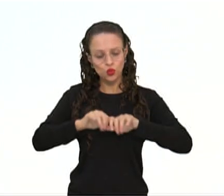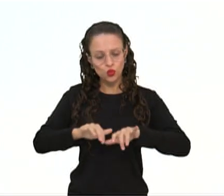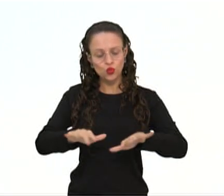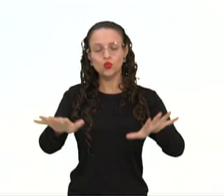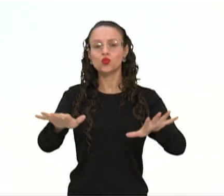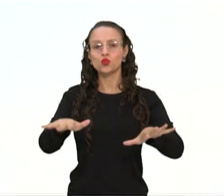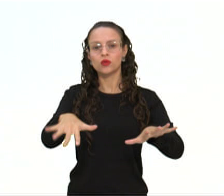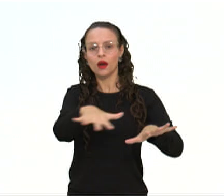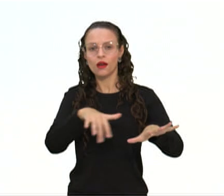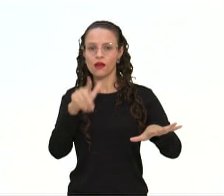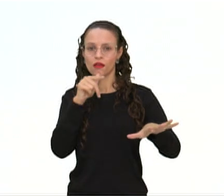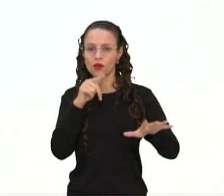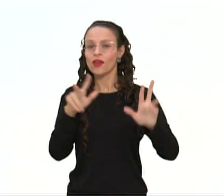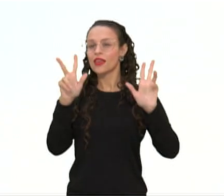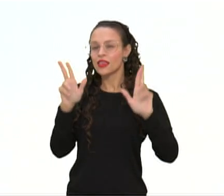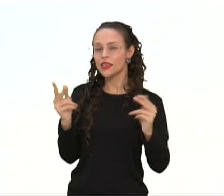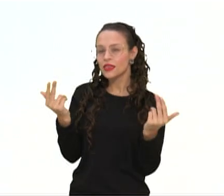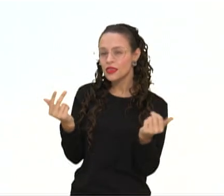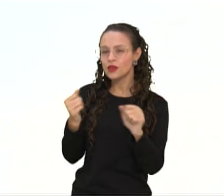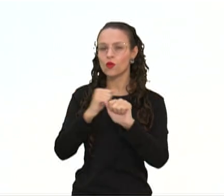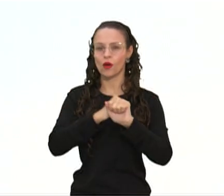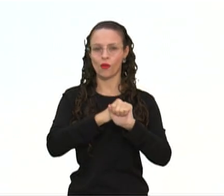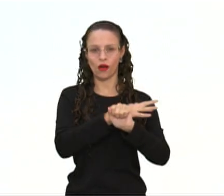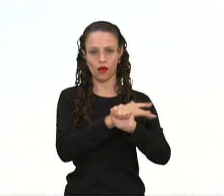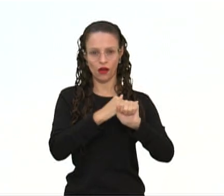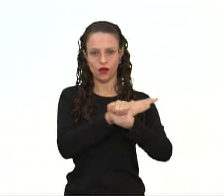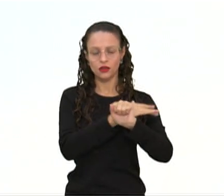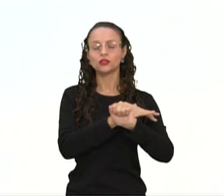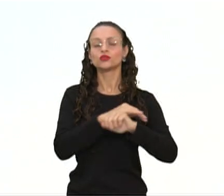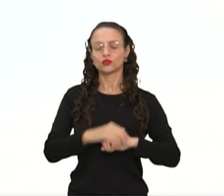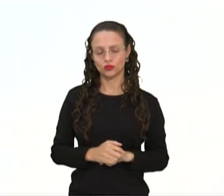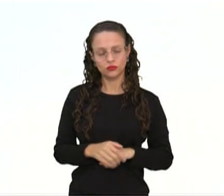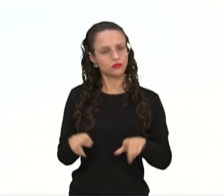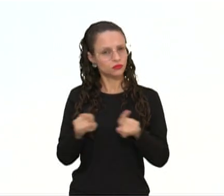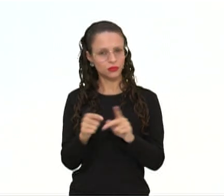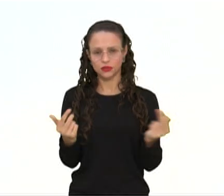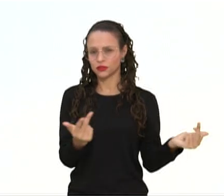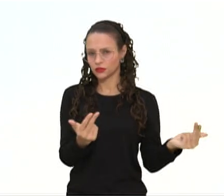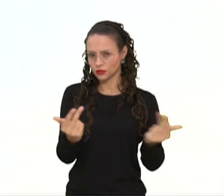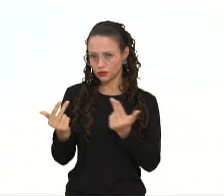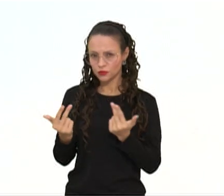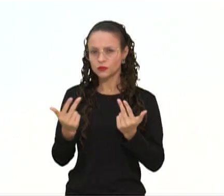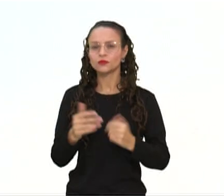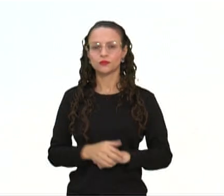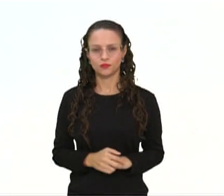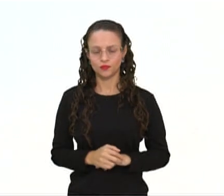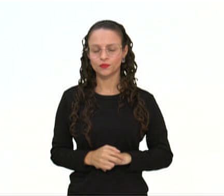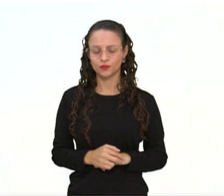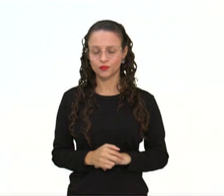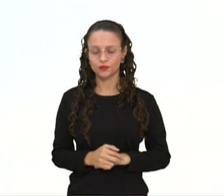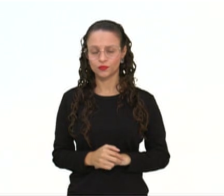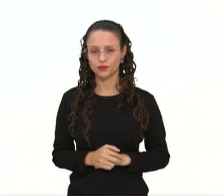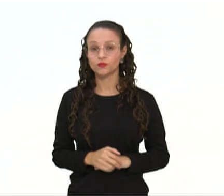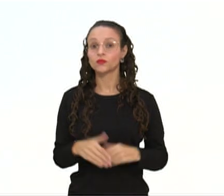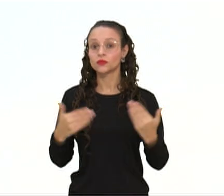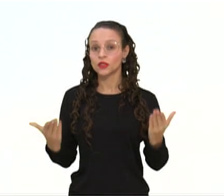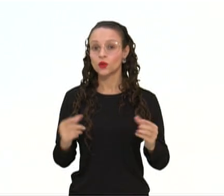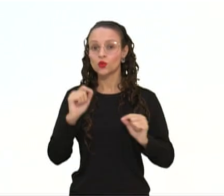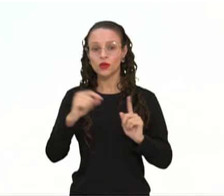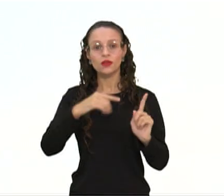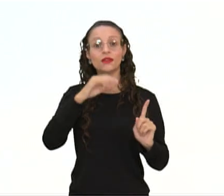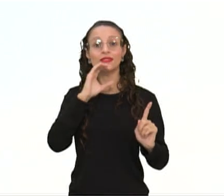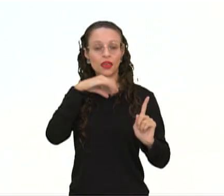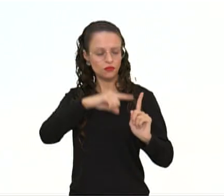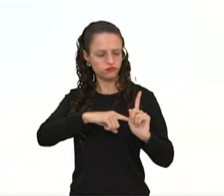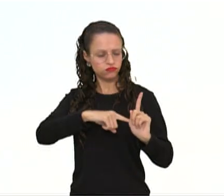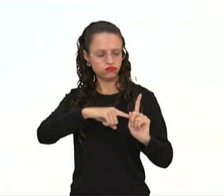ácidos, Se dividem aqui e os íons, os elétrons liberados no meio, fazem conduzir eletricidade. E em altas